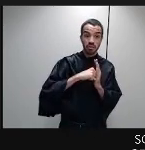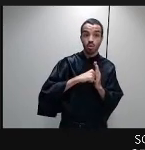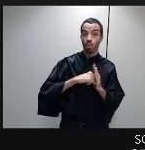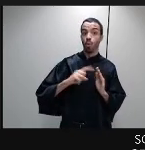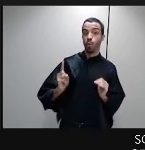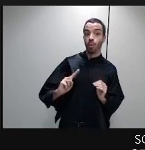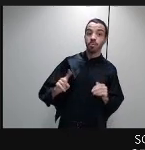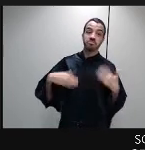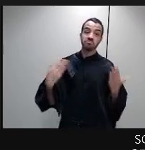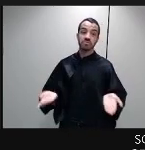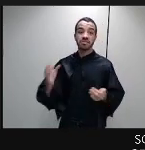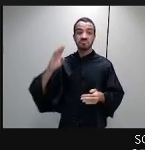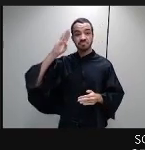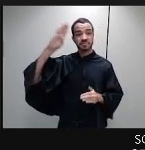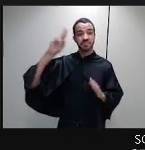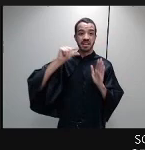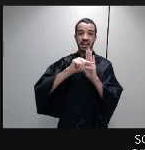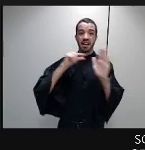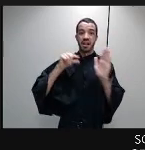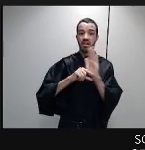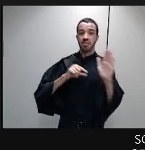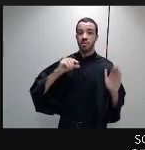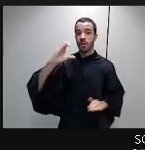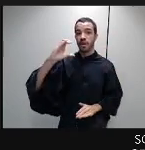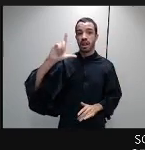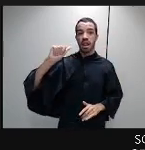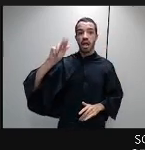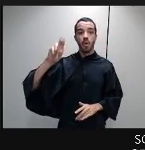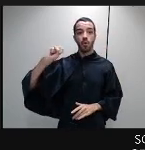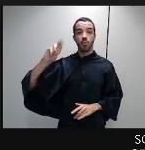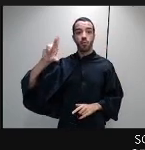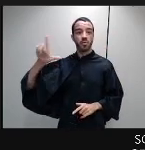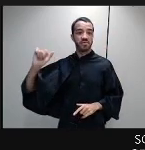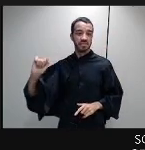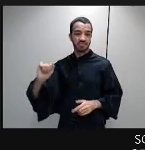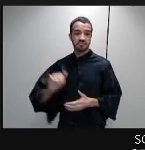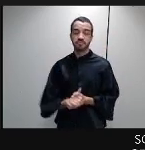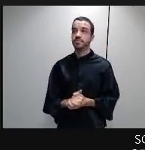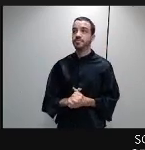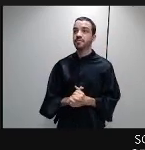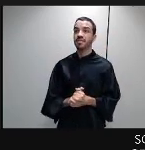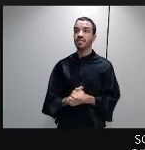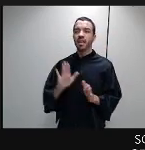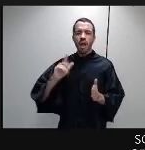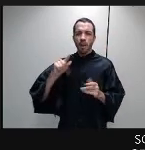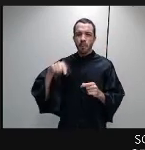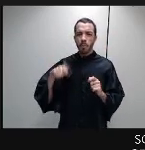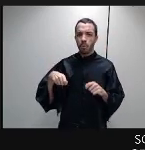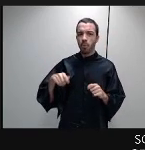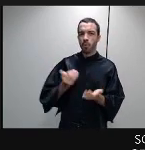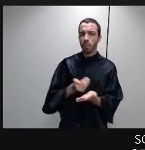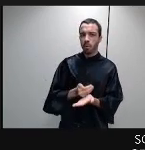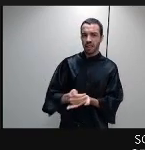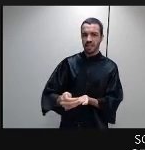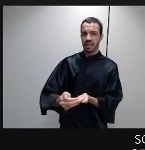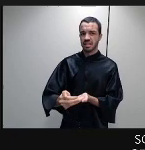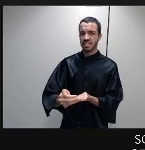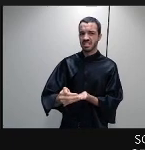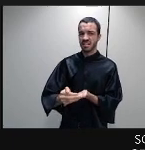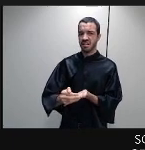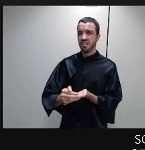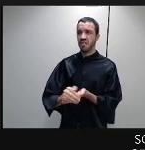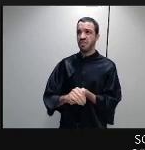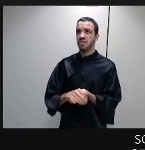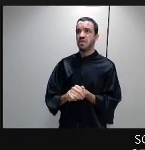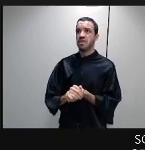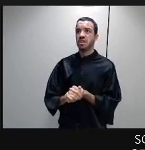o meu canal Disney eu seria ainda uma questão inicial para uma vez